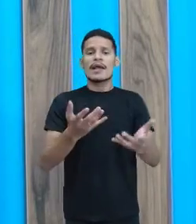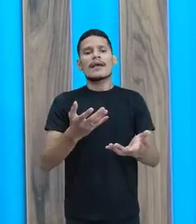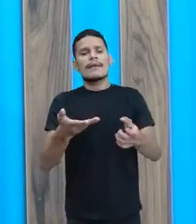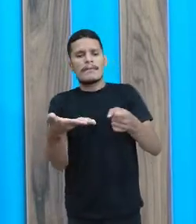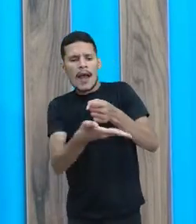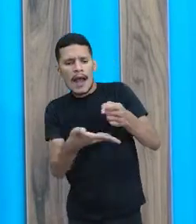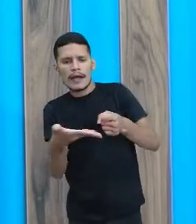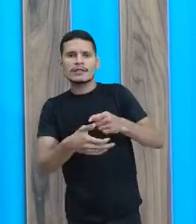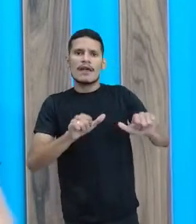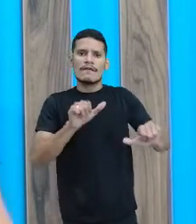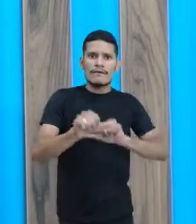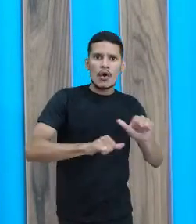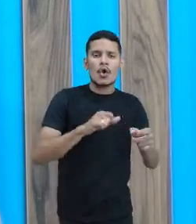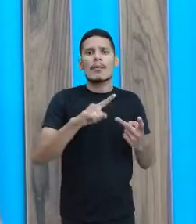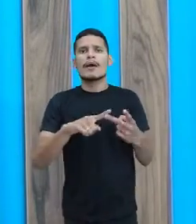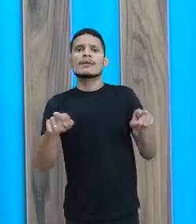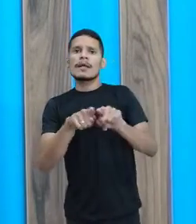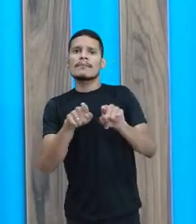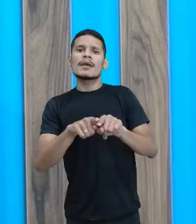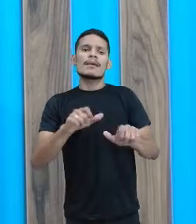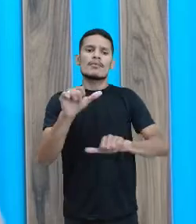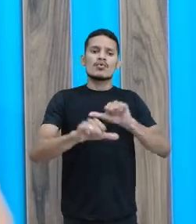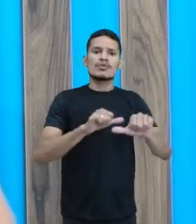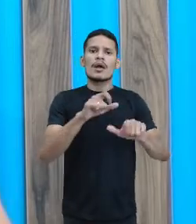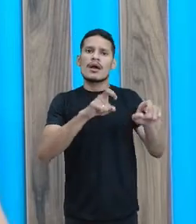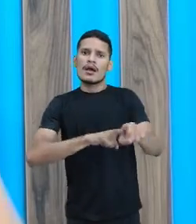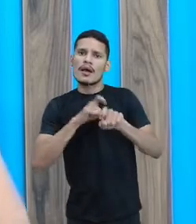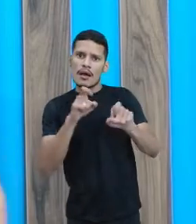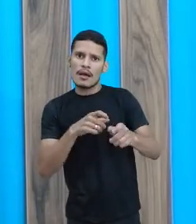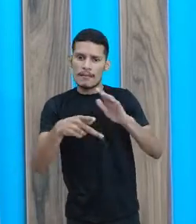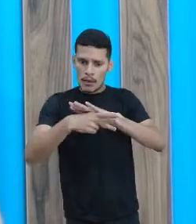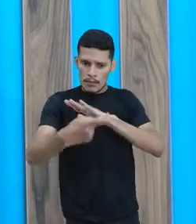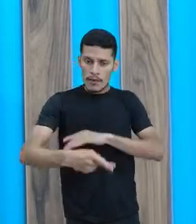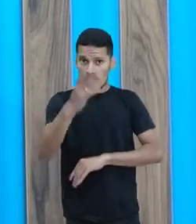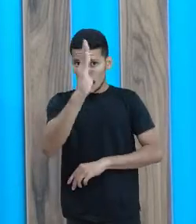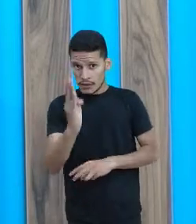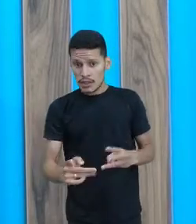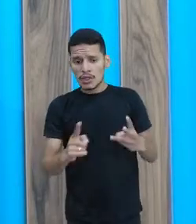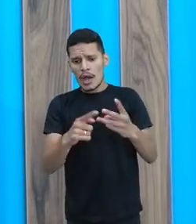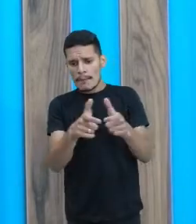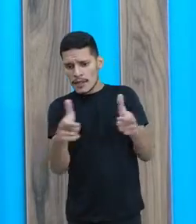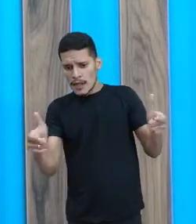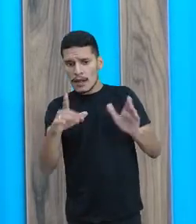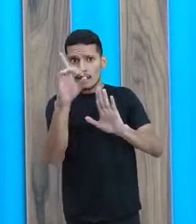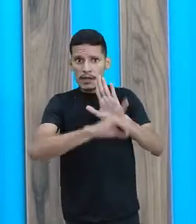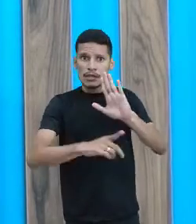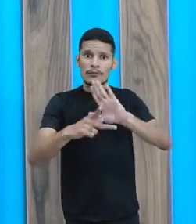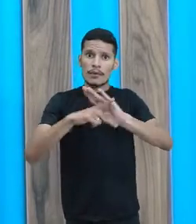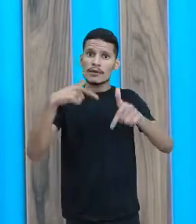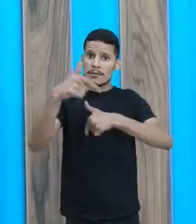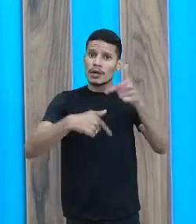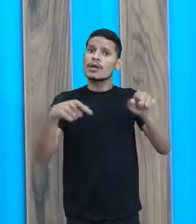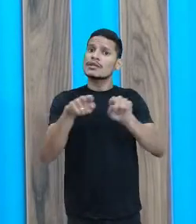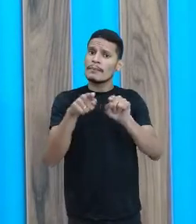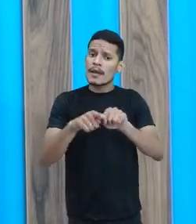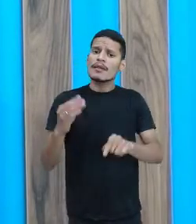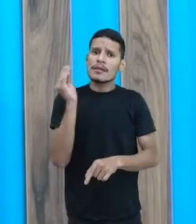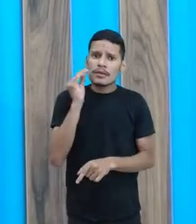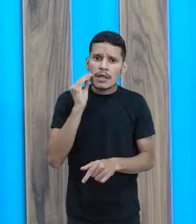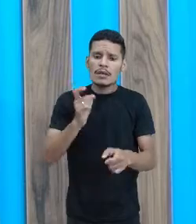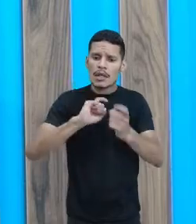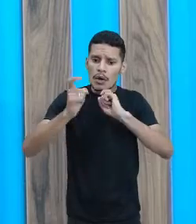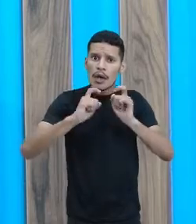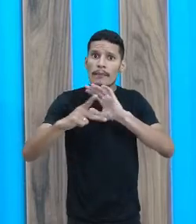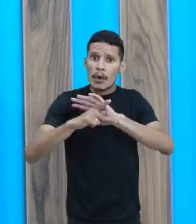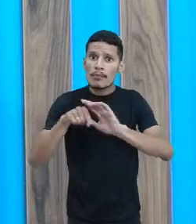base, realizar questões como reforma agrária no Brasil, ampliar o direito dos trabalhadores e tal, e até tentar dialogar com os setores do